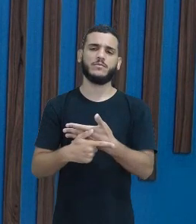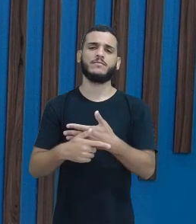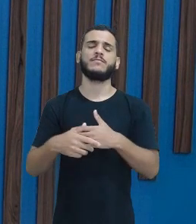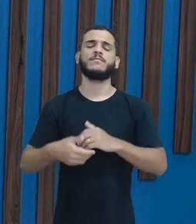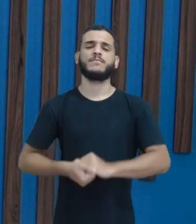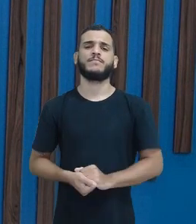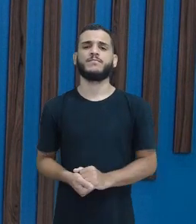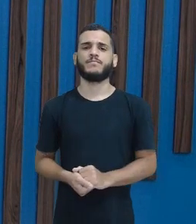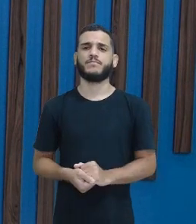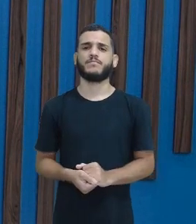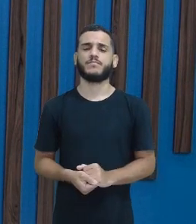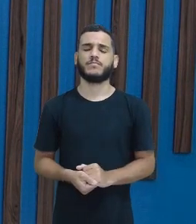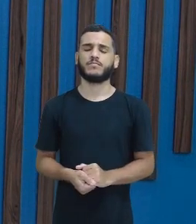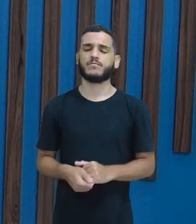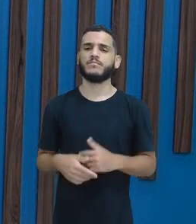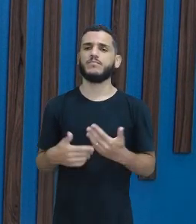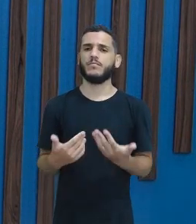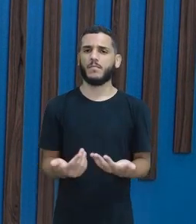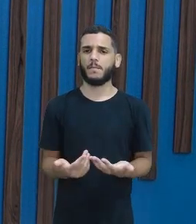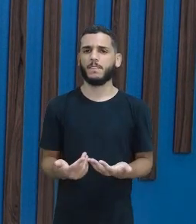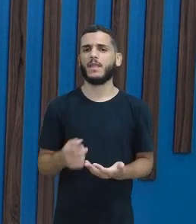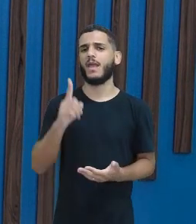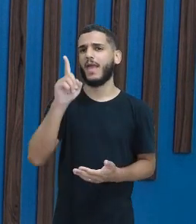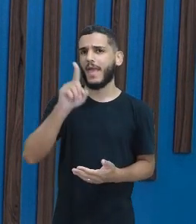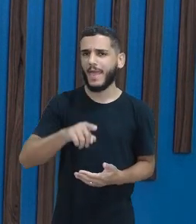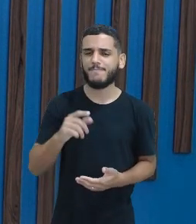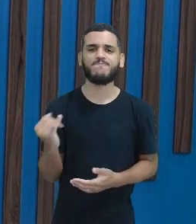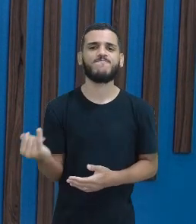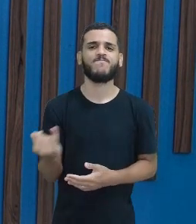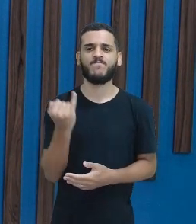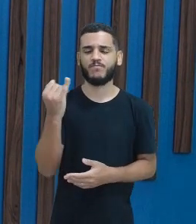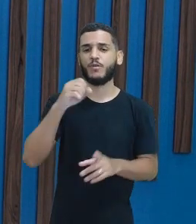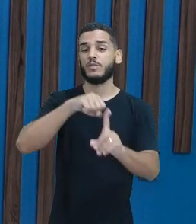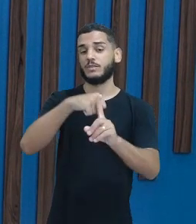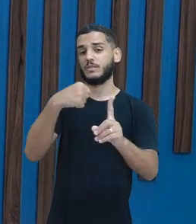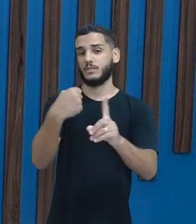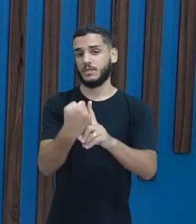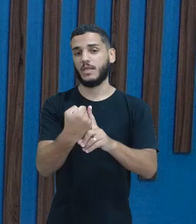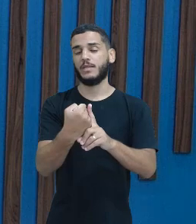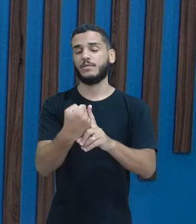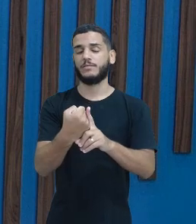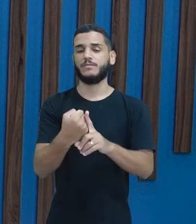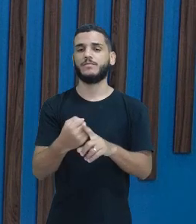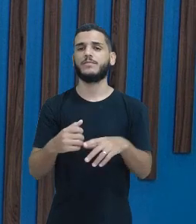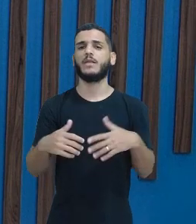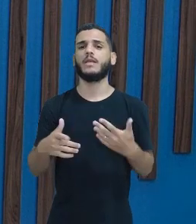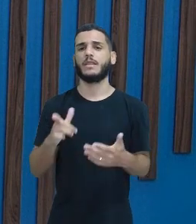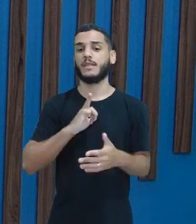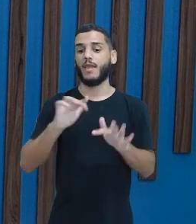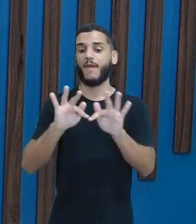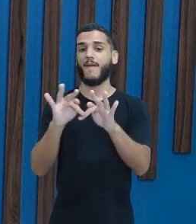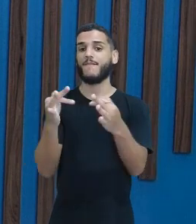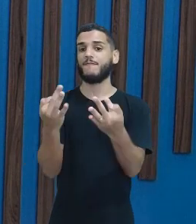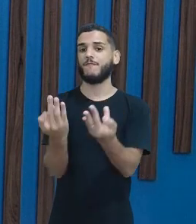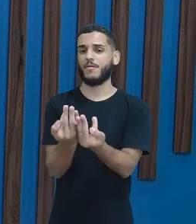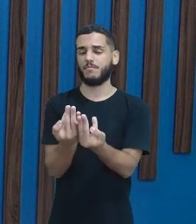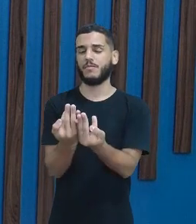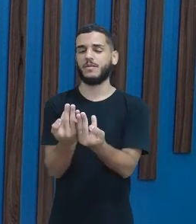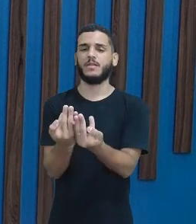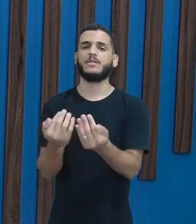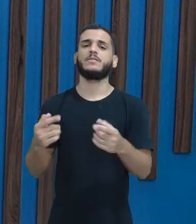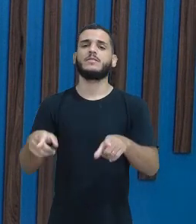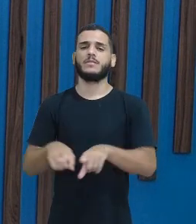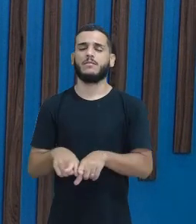É algo bem marcado na sociedade. Existem as famílias,